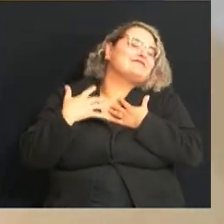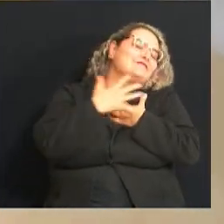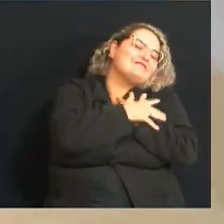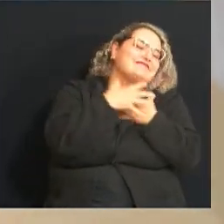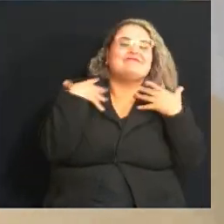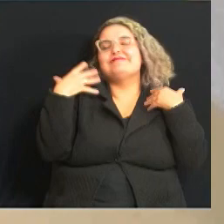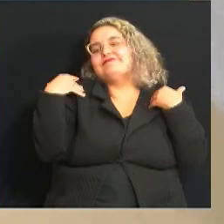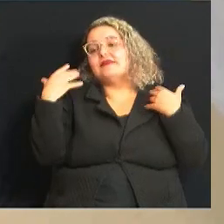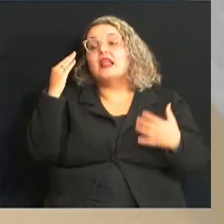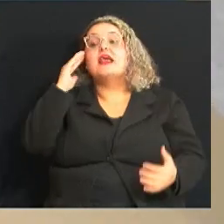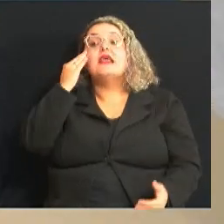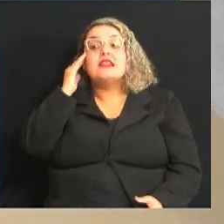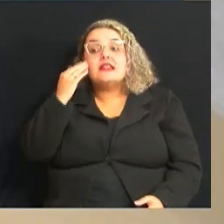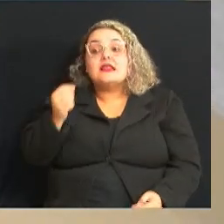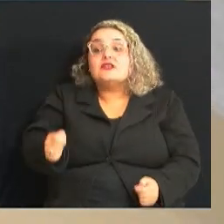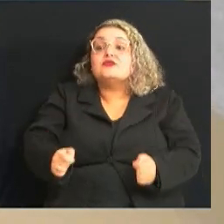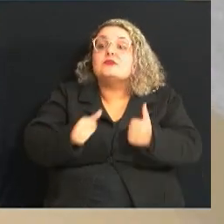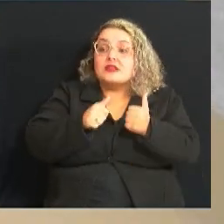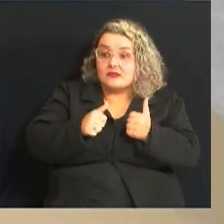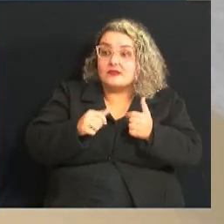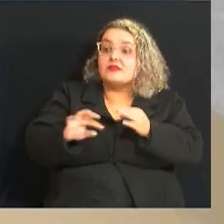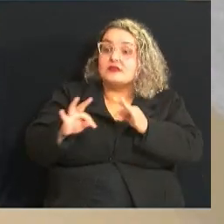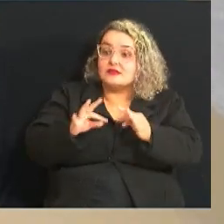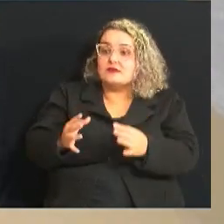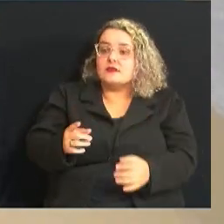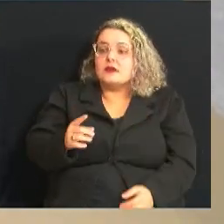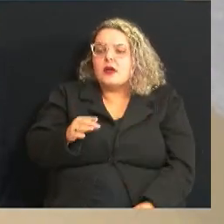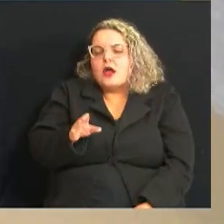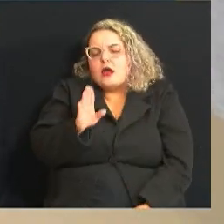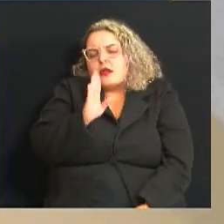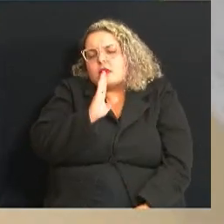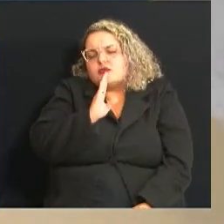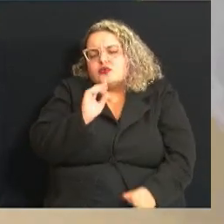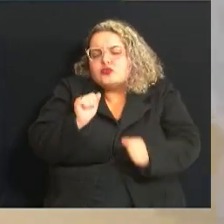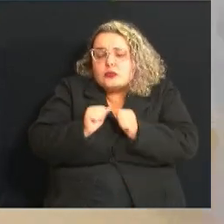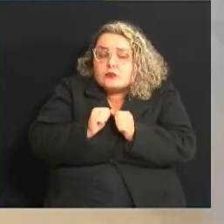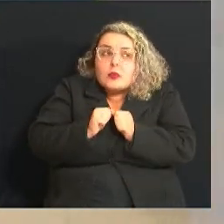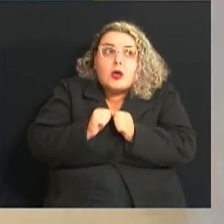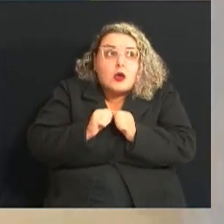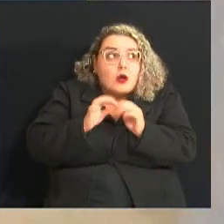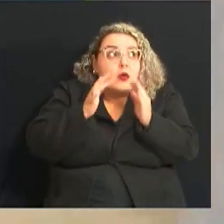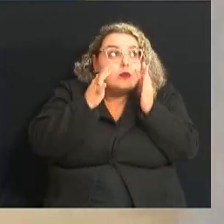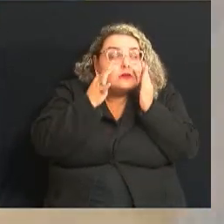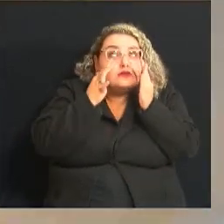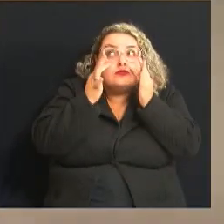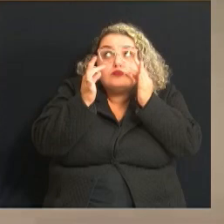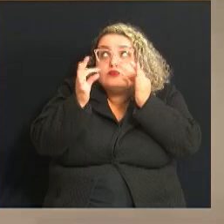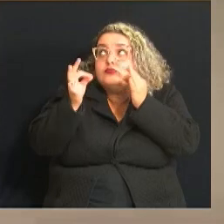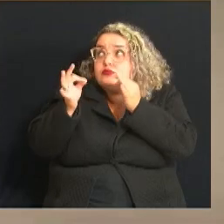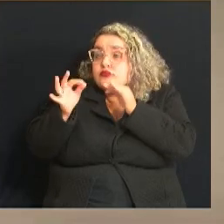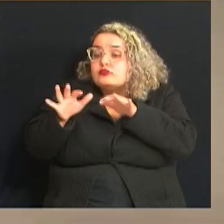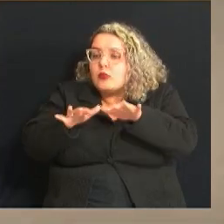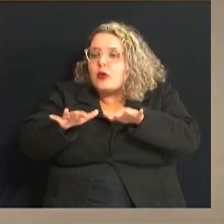os benefícios da técnica. Fica bem quietinha, prestando atenção em todos os movimentos.